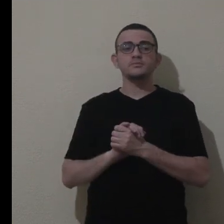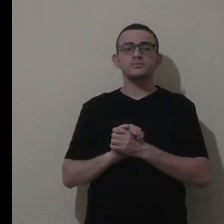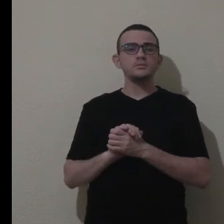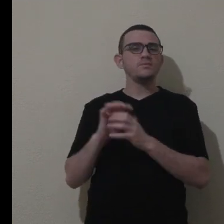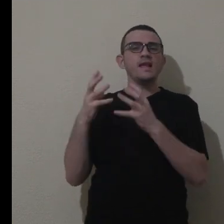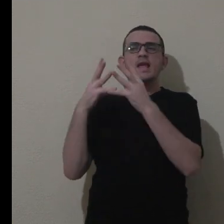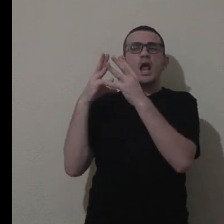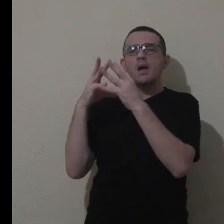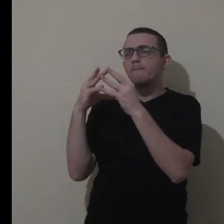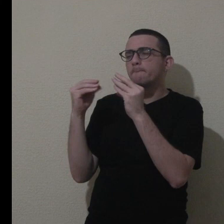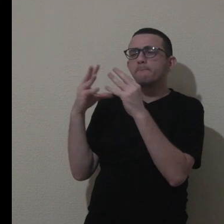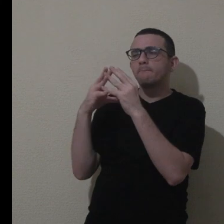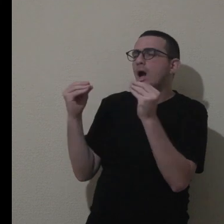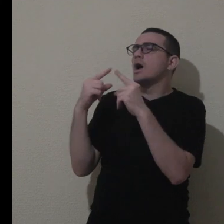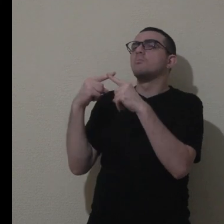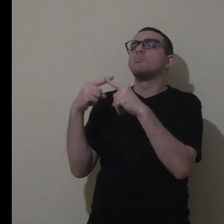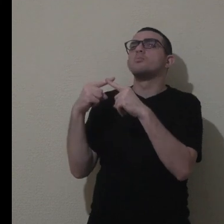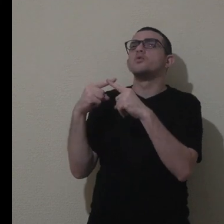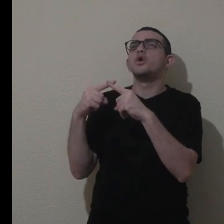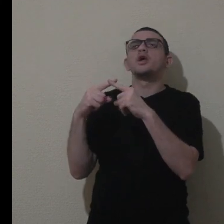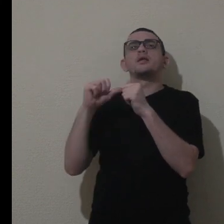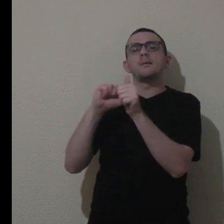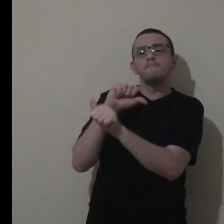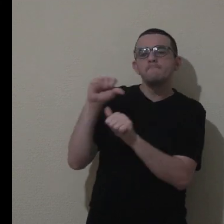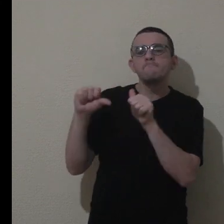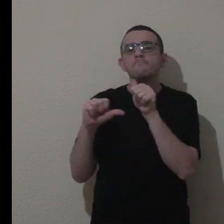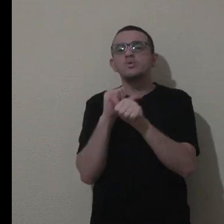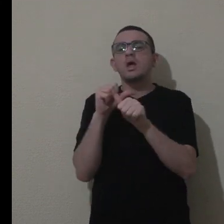E ela é muito sensível a essas flutuações